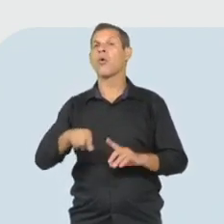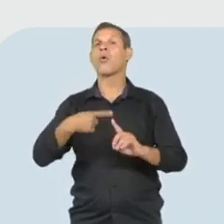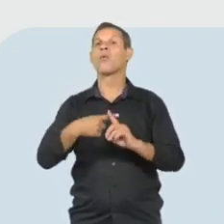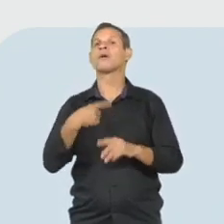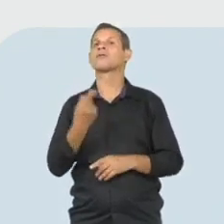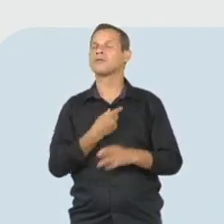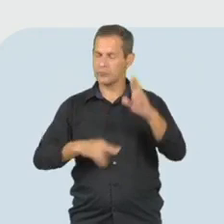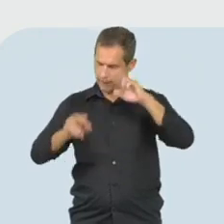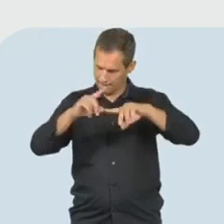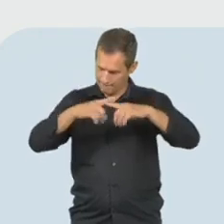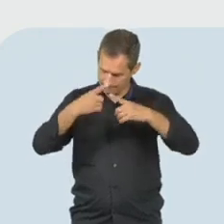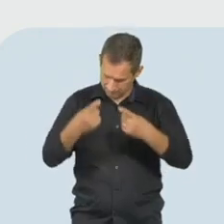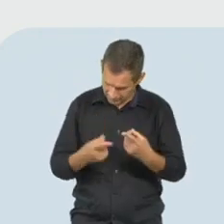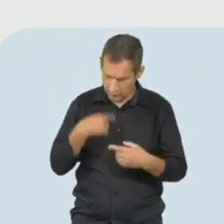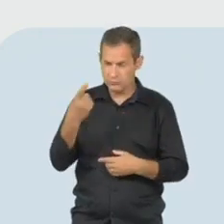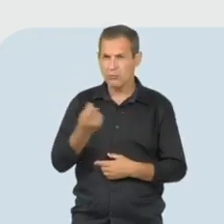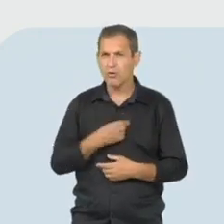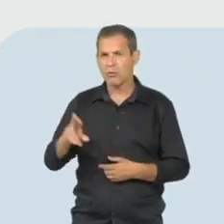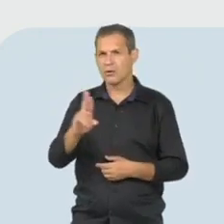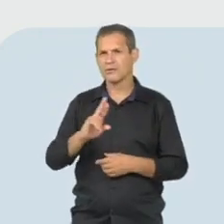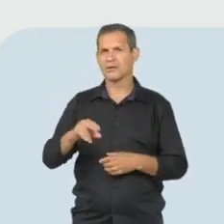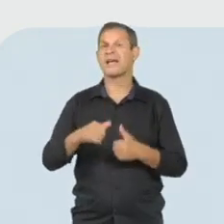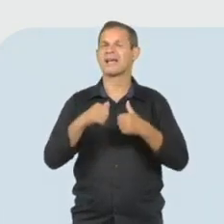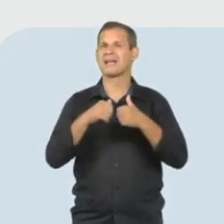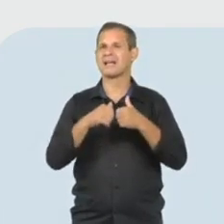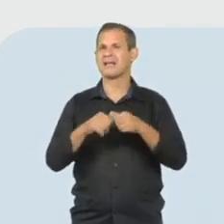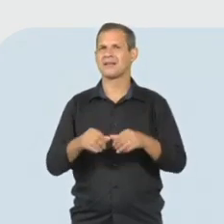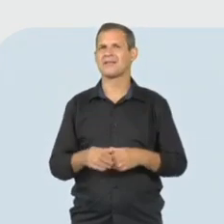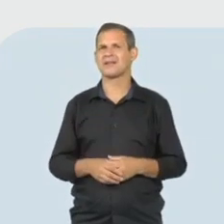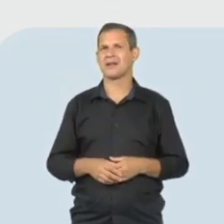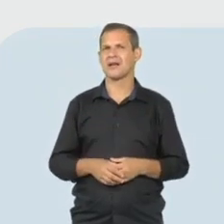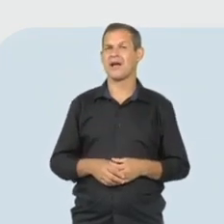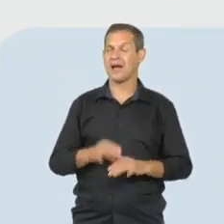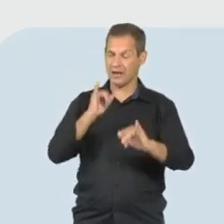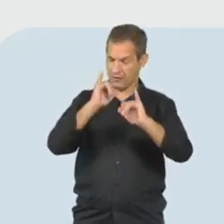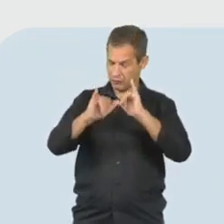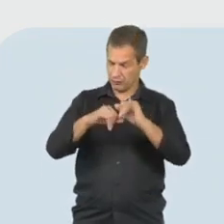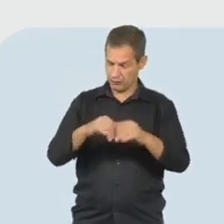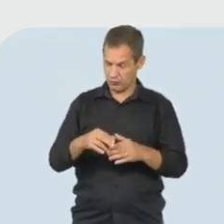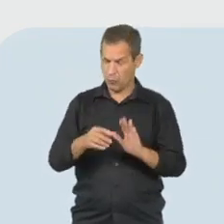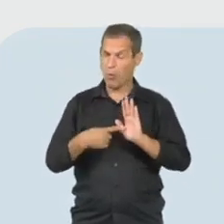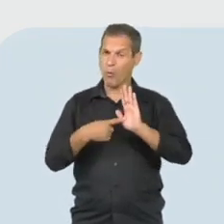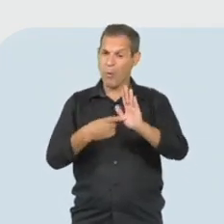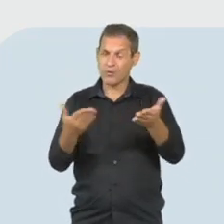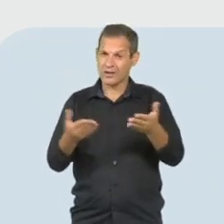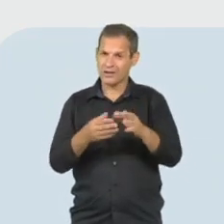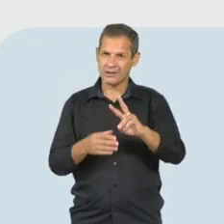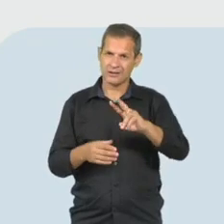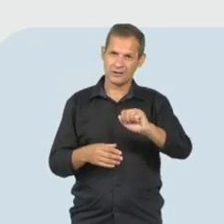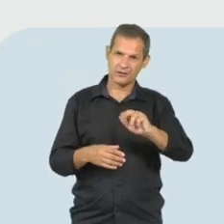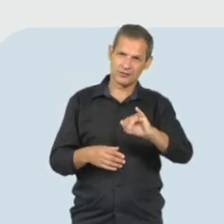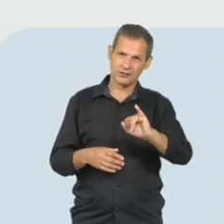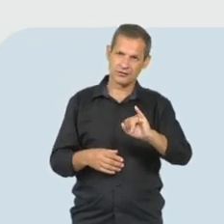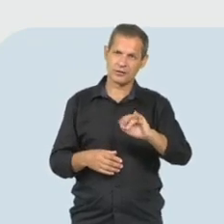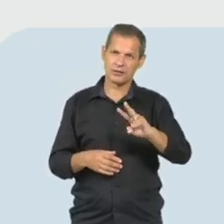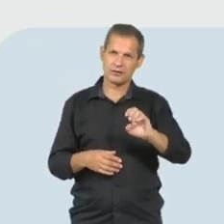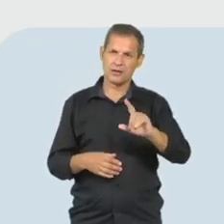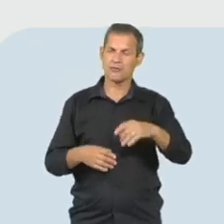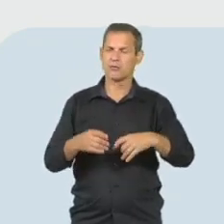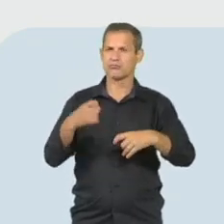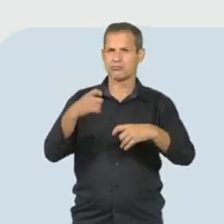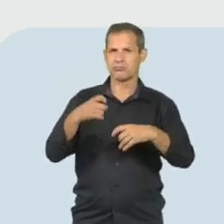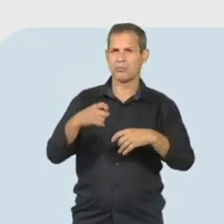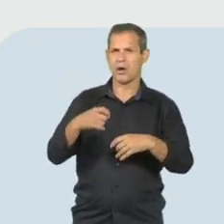analisar. Então, nós vamos utilizar para essa nossa informação, vamos representar aqui as variáveis sexo e